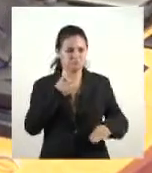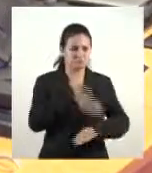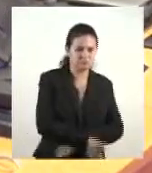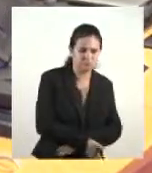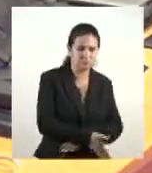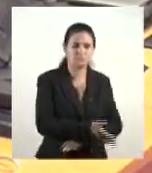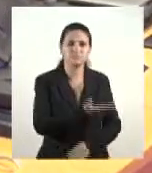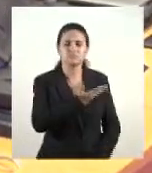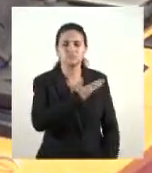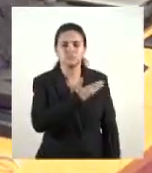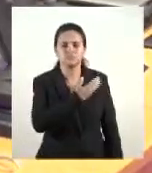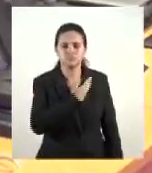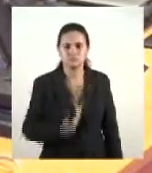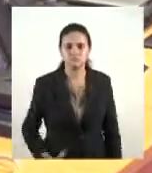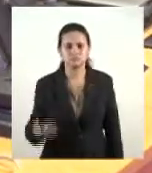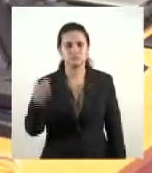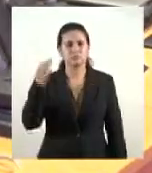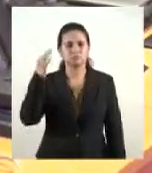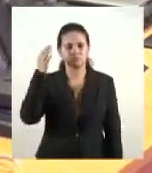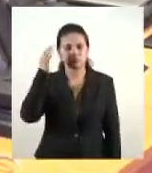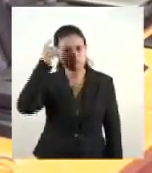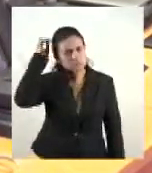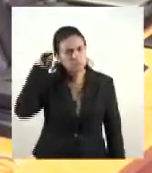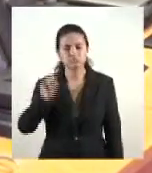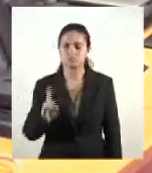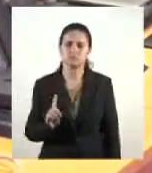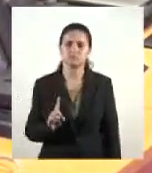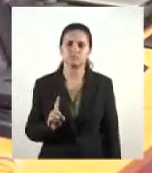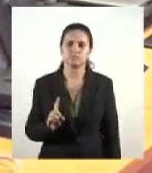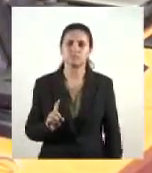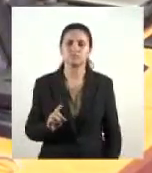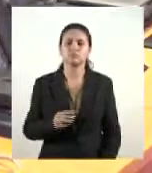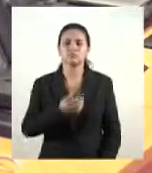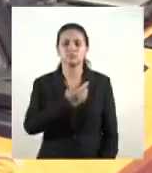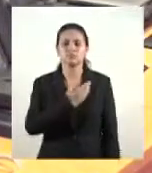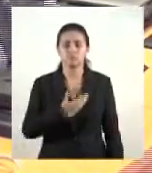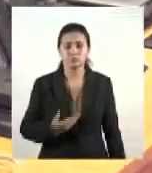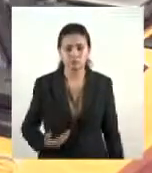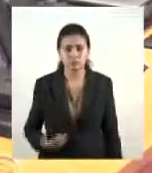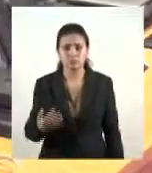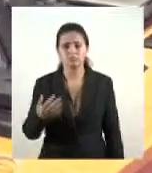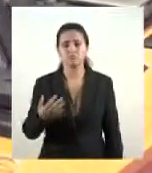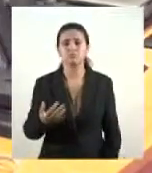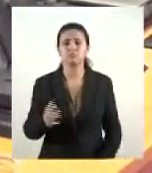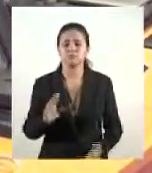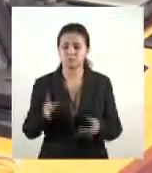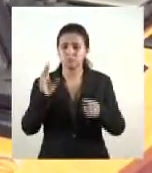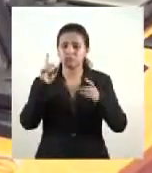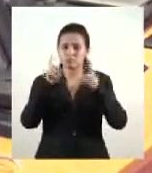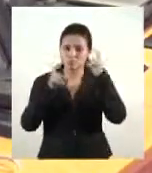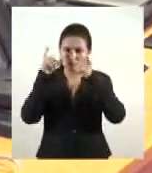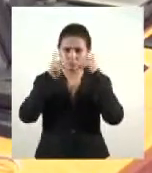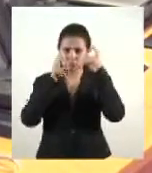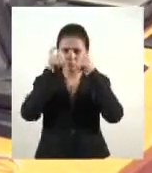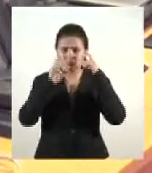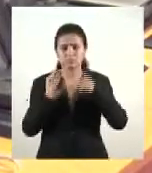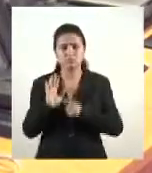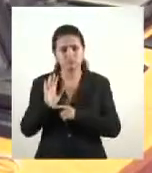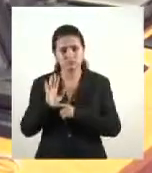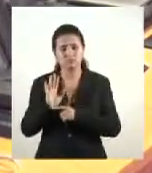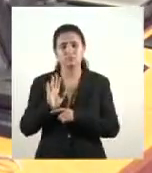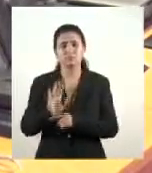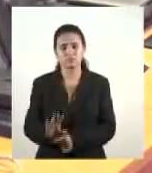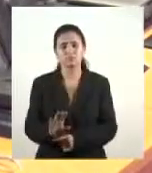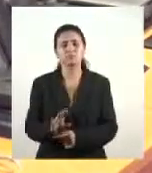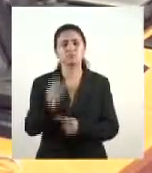governo. Então, o governador ele tem se preocupado, ele já tem se mostrado essa preocupação, tanto que